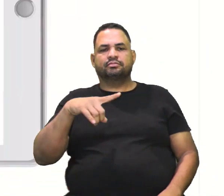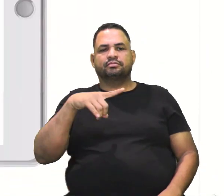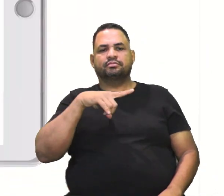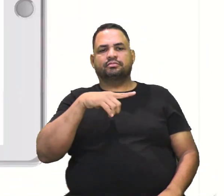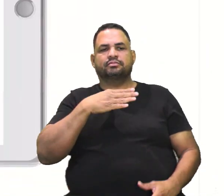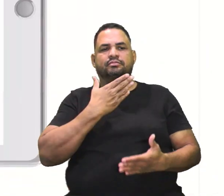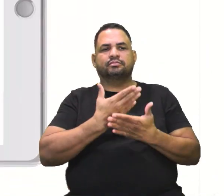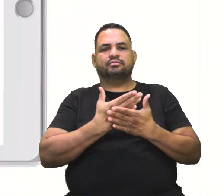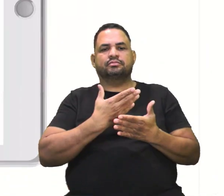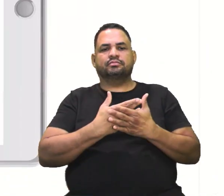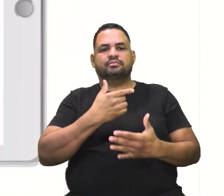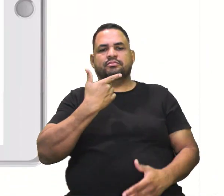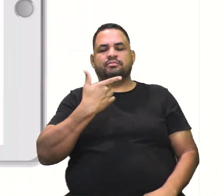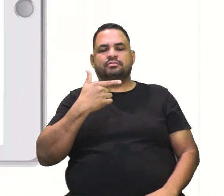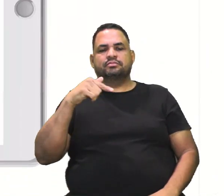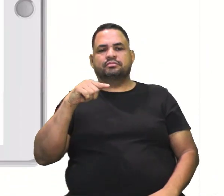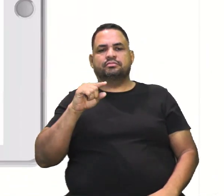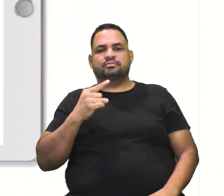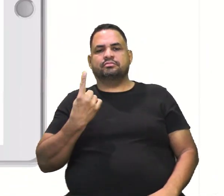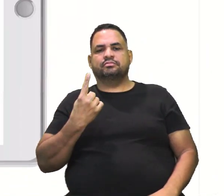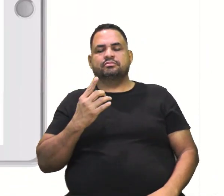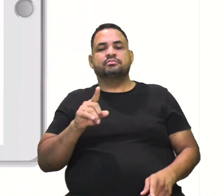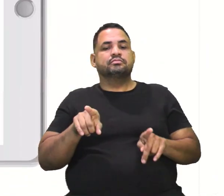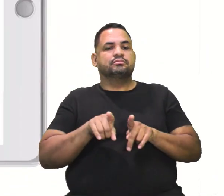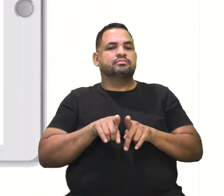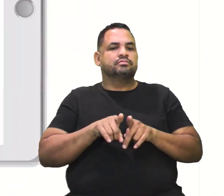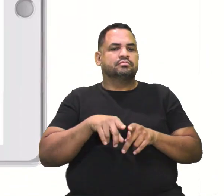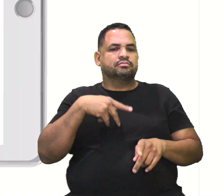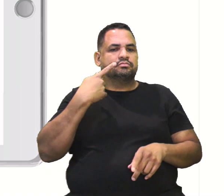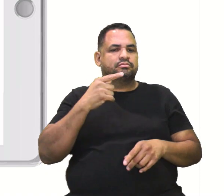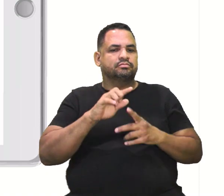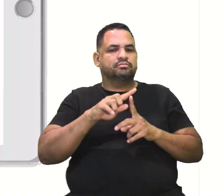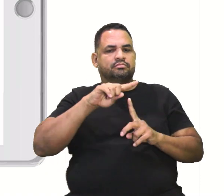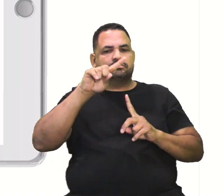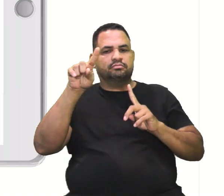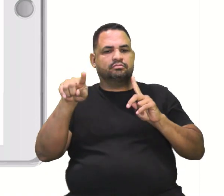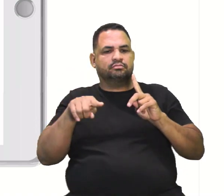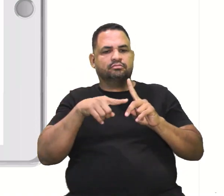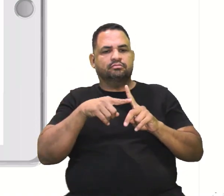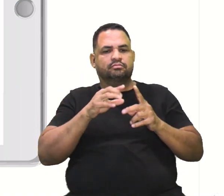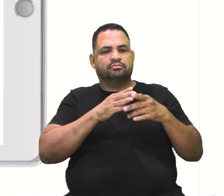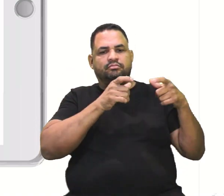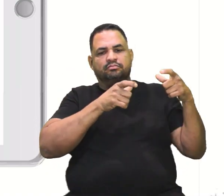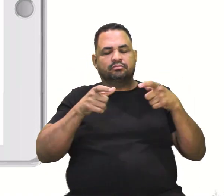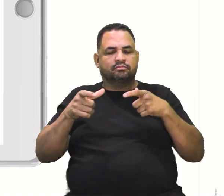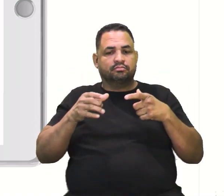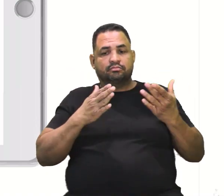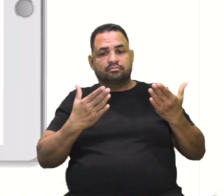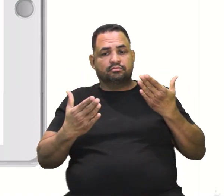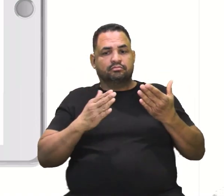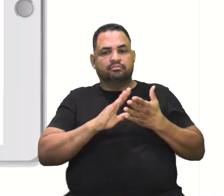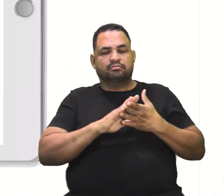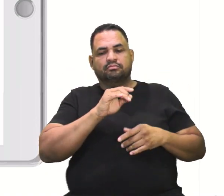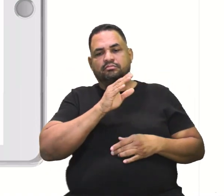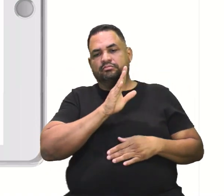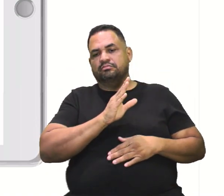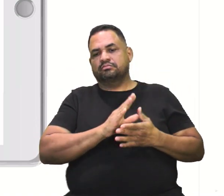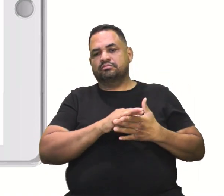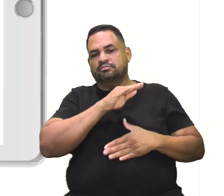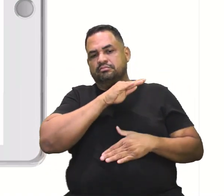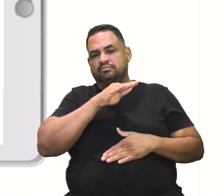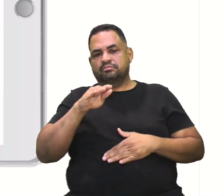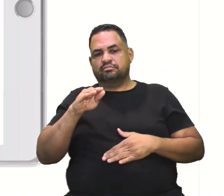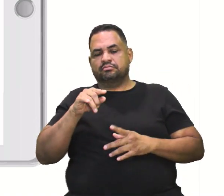aula 27.1, onde a gente também ainda fala da circunferência, só que agora as posições relativas entre uma